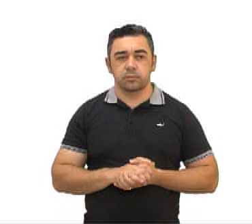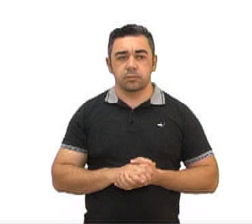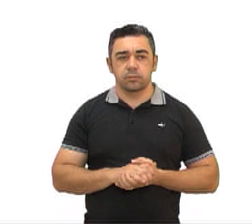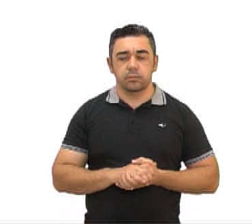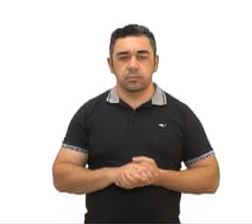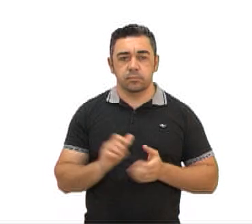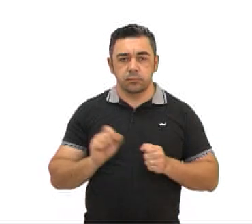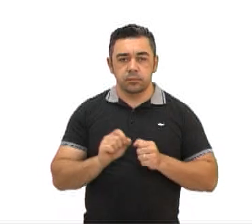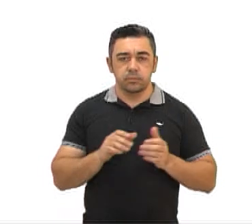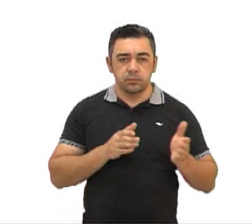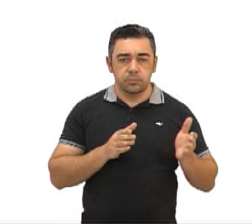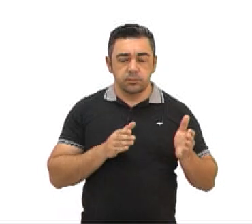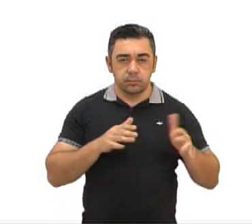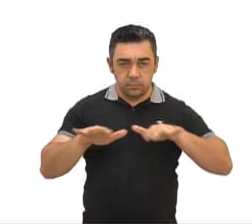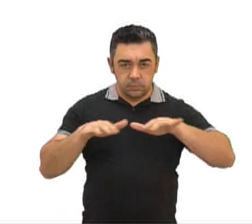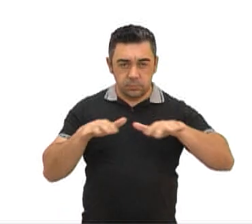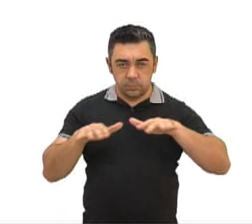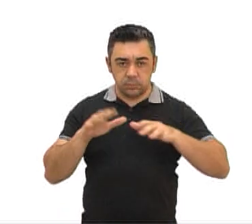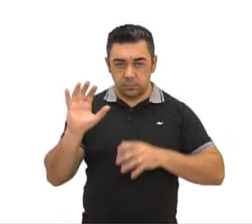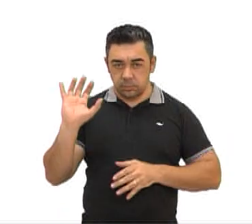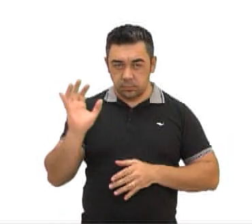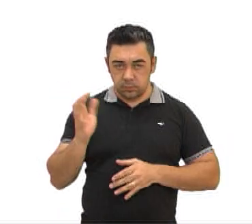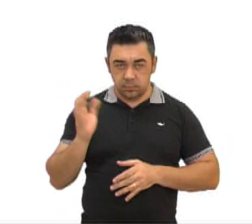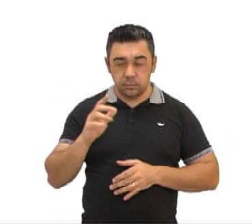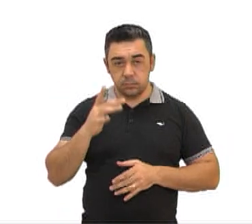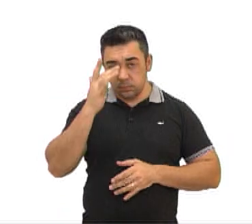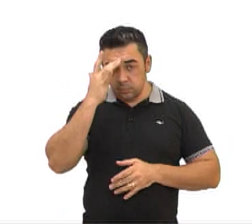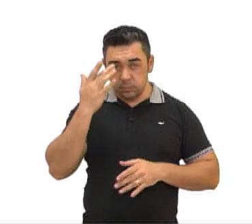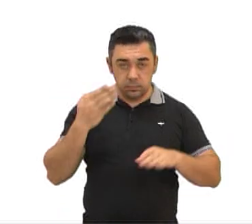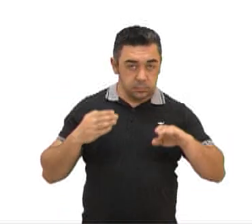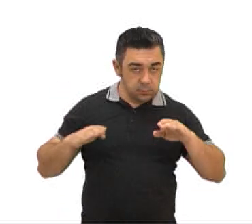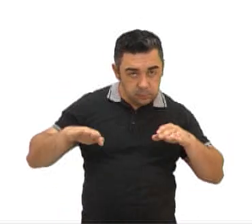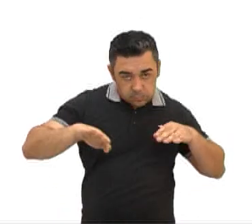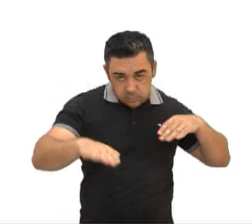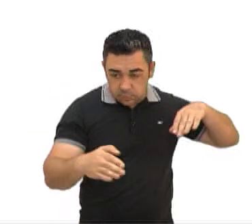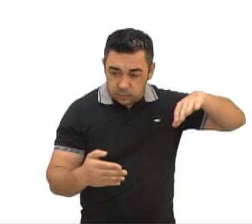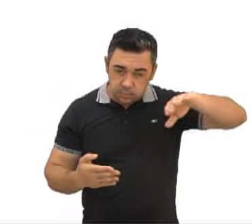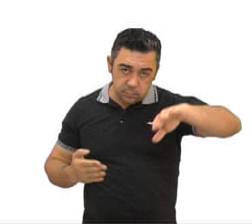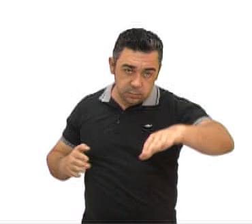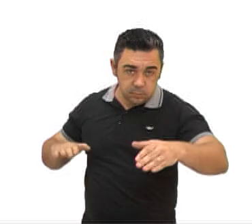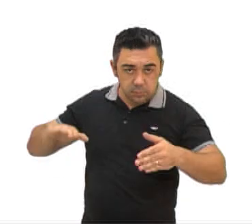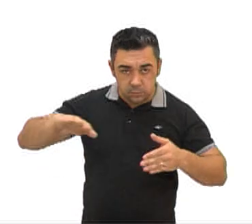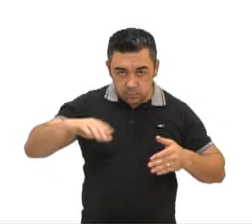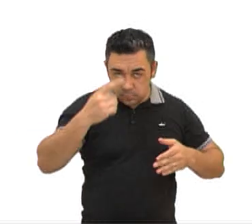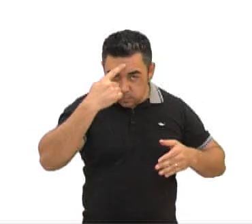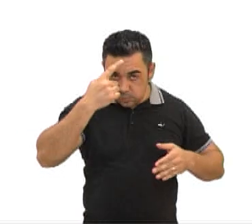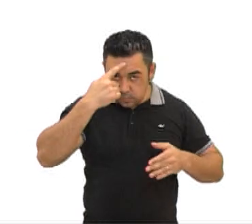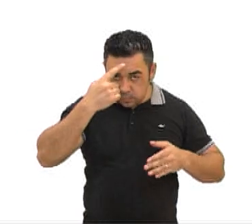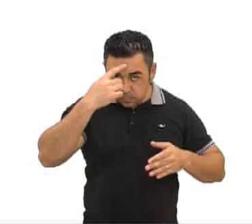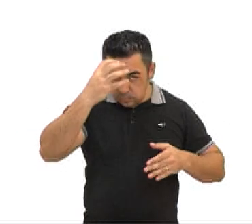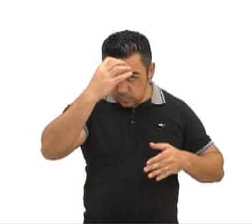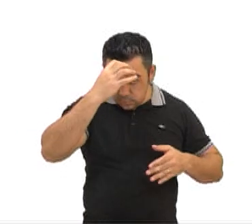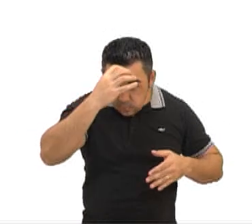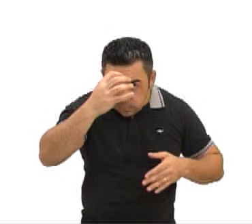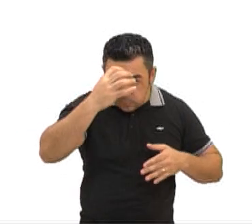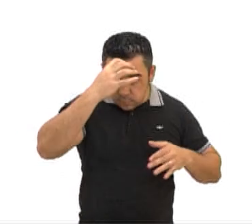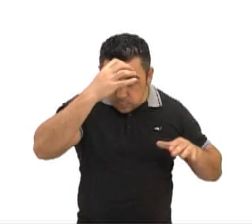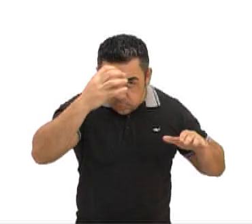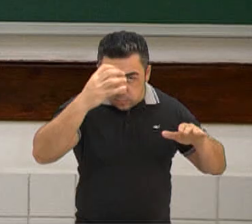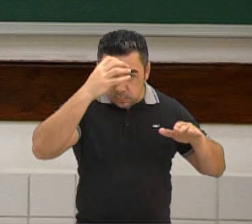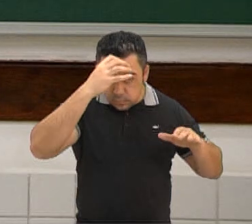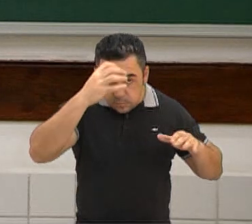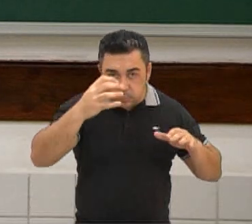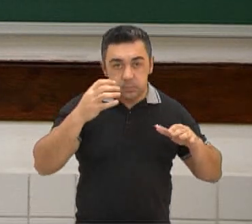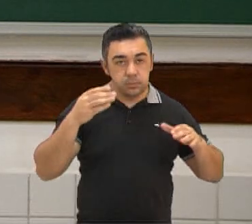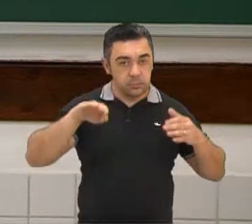Para mover a bola, os jogadores nadam empurrando-a com a testa. Então, olha como é difícil de conduzir